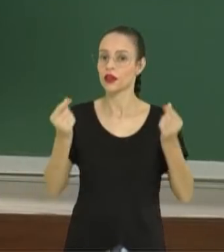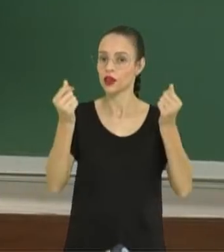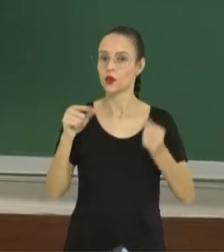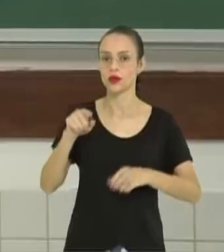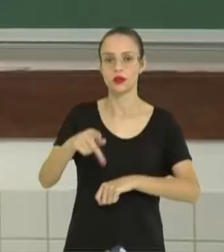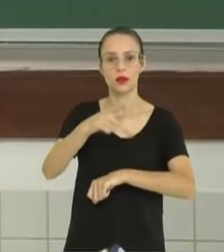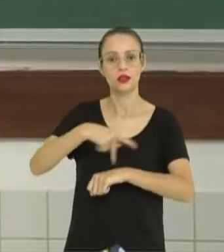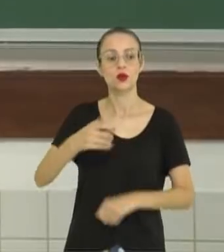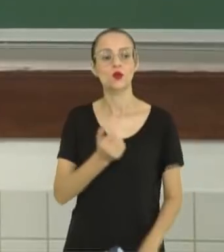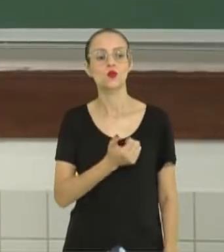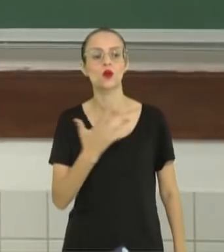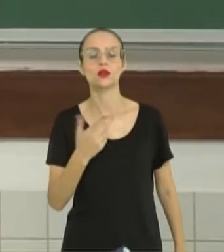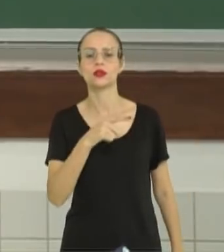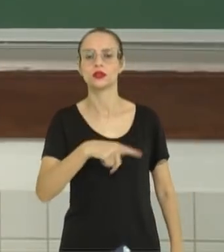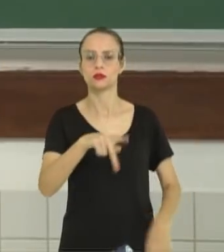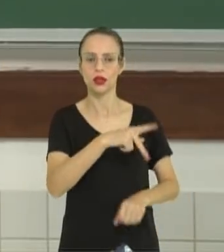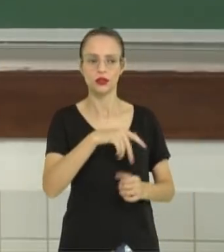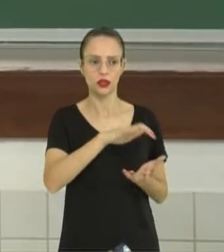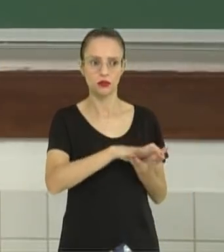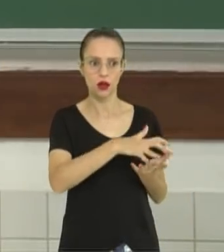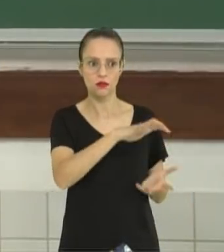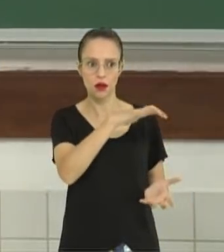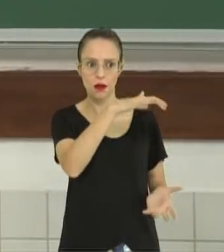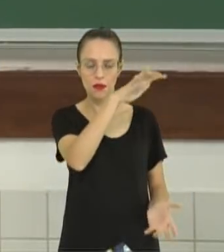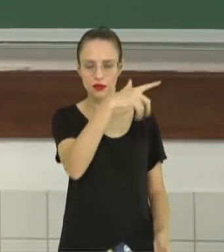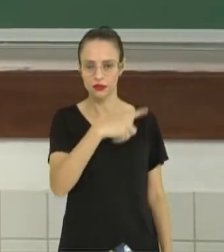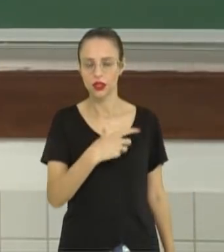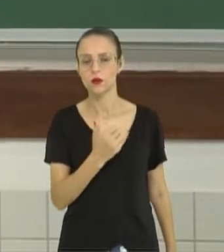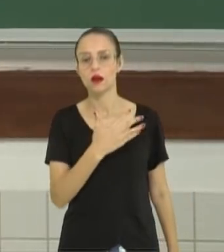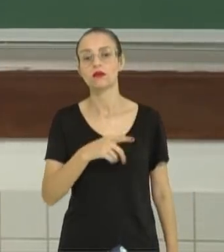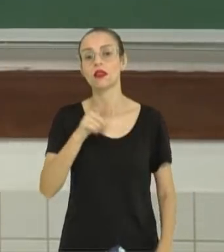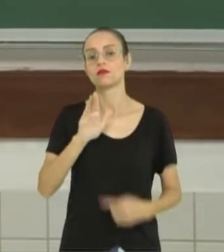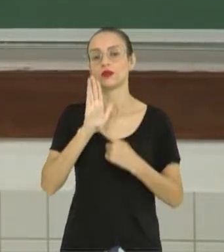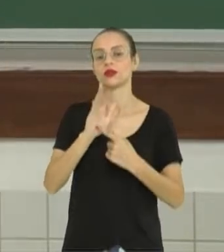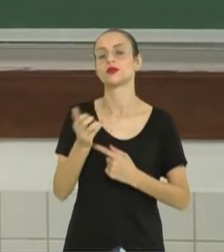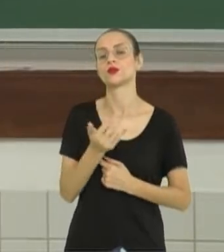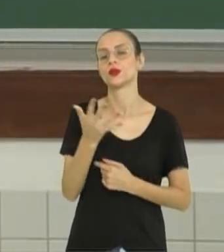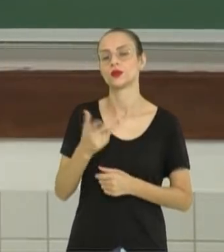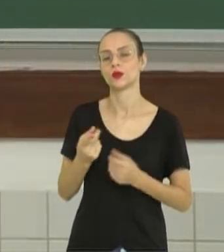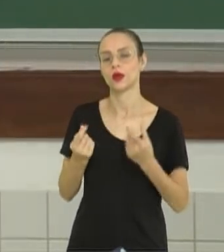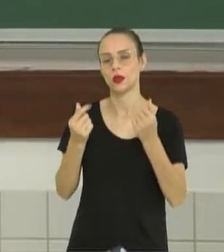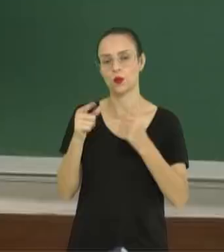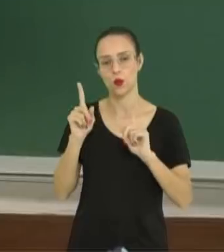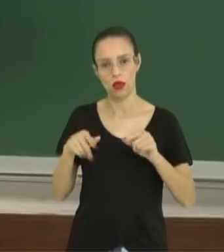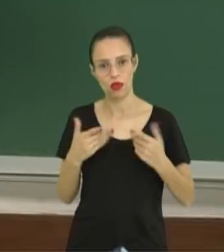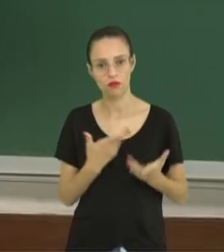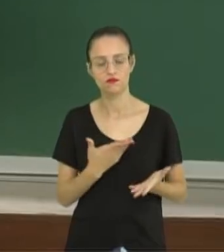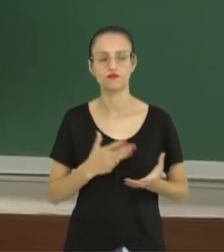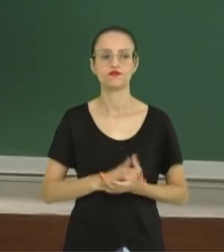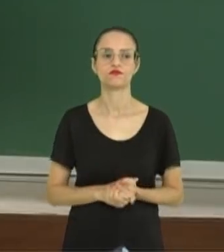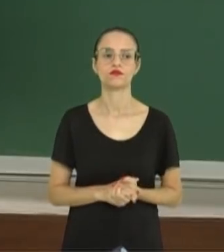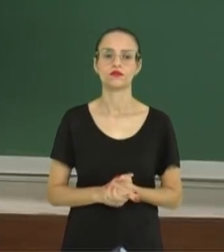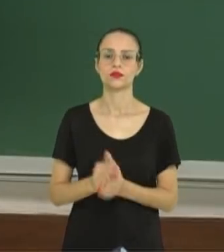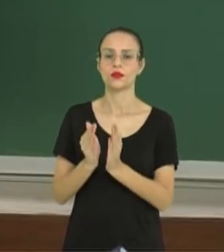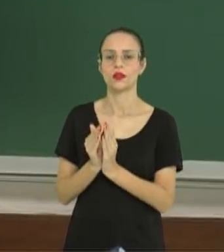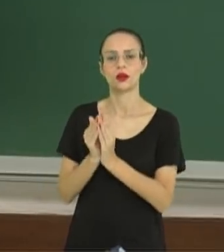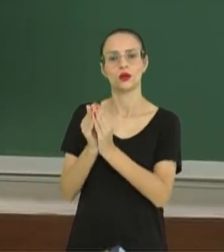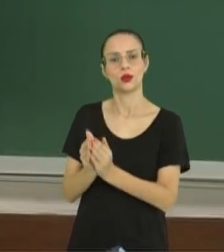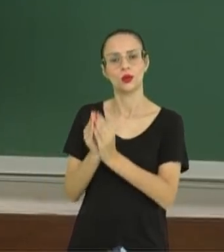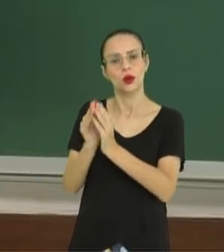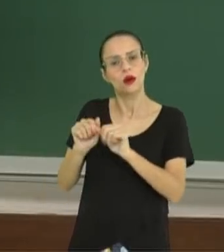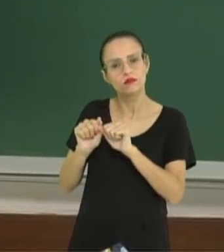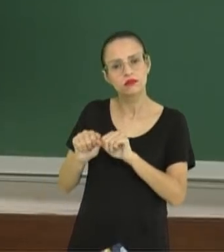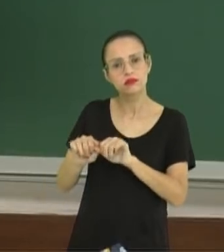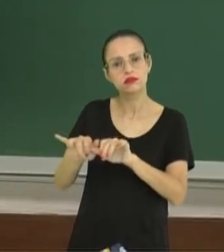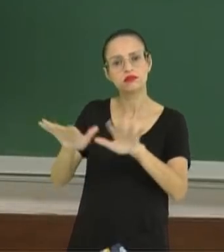país, a quantidade que ele detinha de metais preciosos. A expansão marítima europeia e a busca